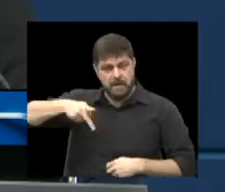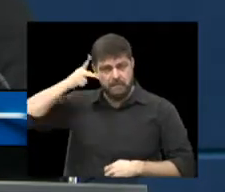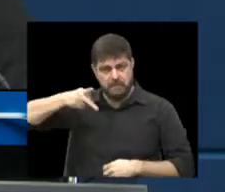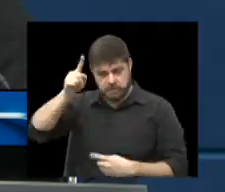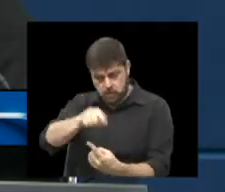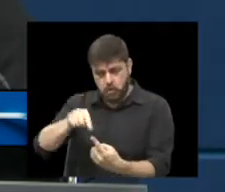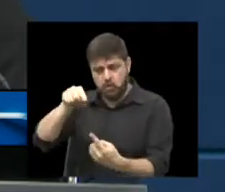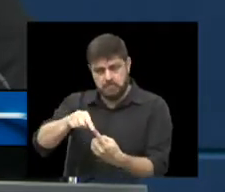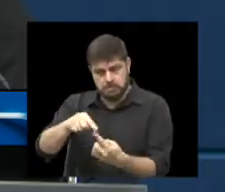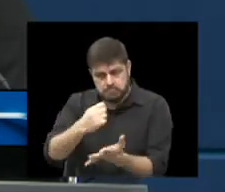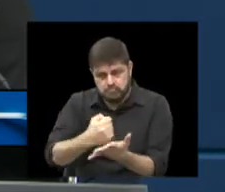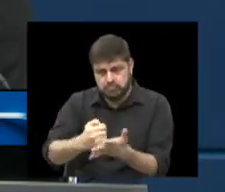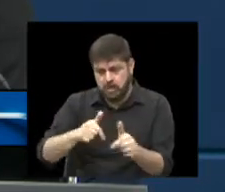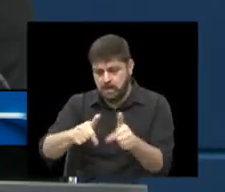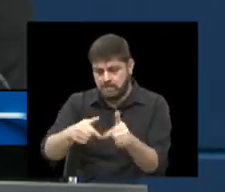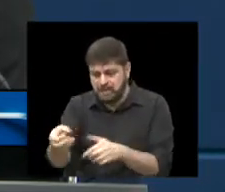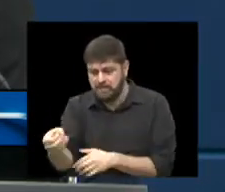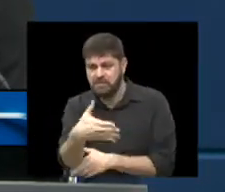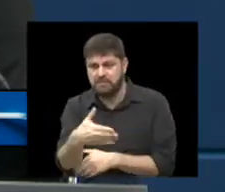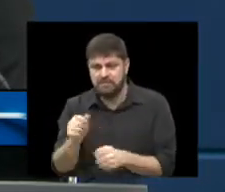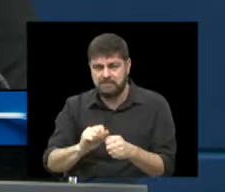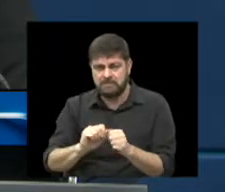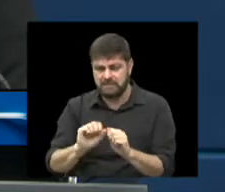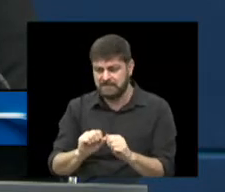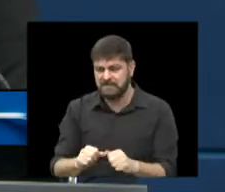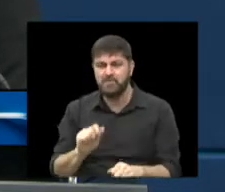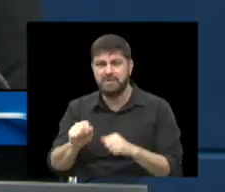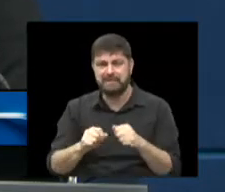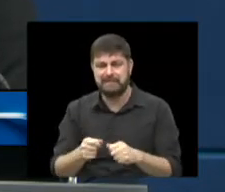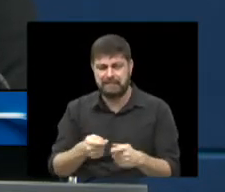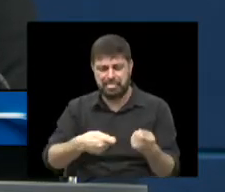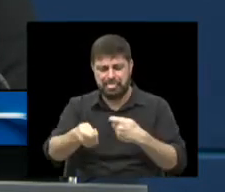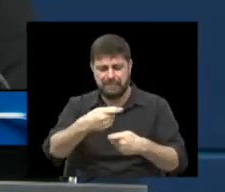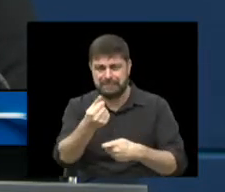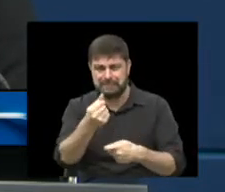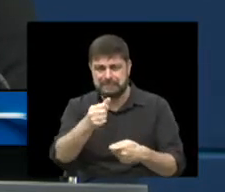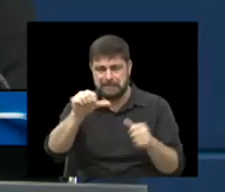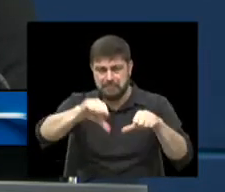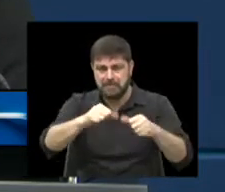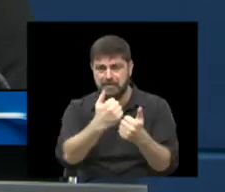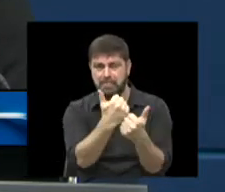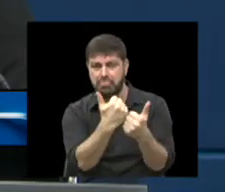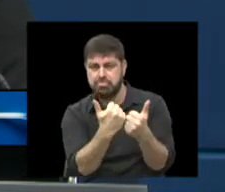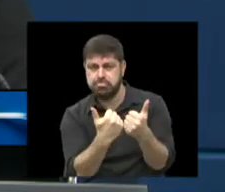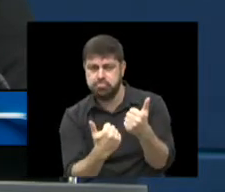para combater a crise econômica, está reforçando a crise. E é o que eu tenho dito,